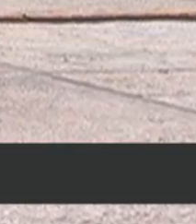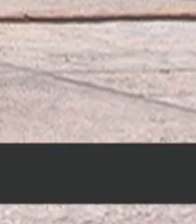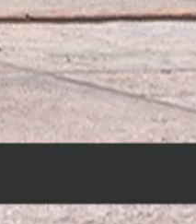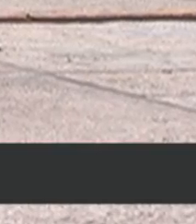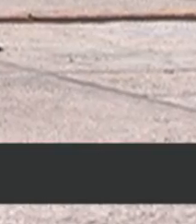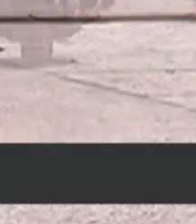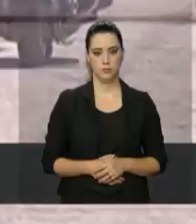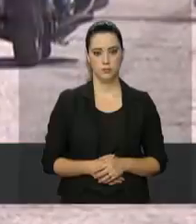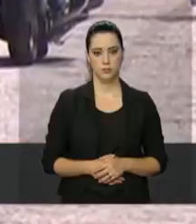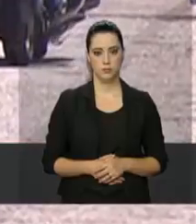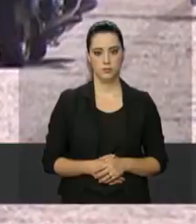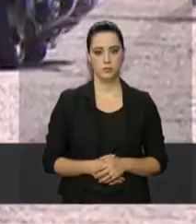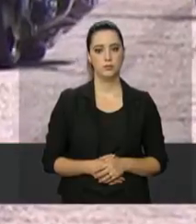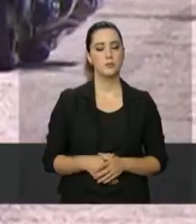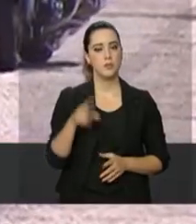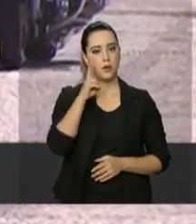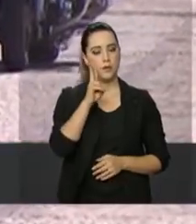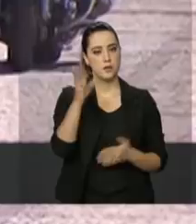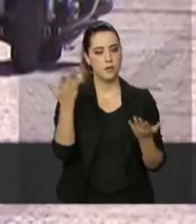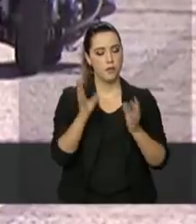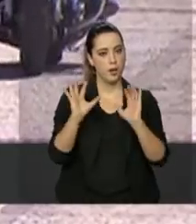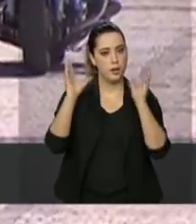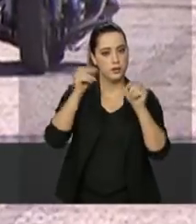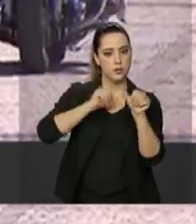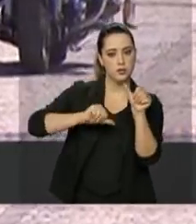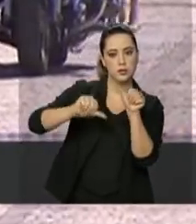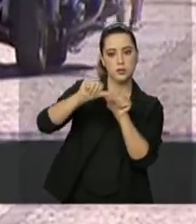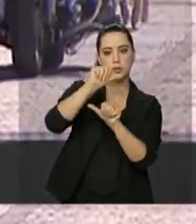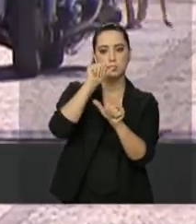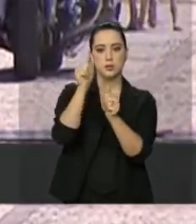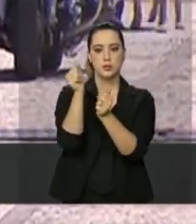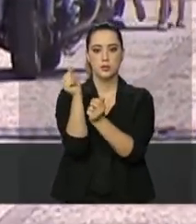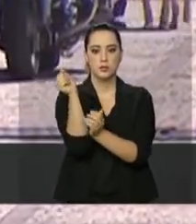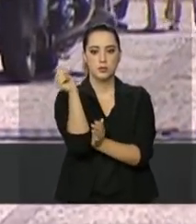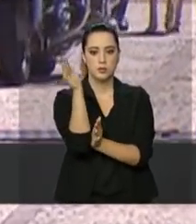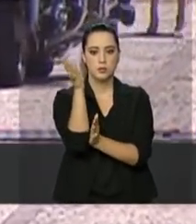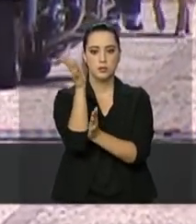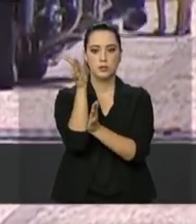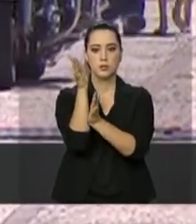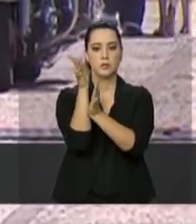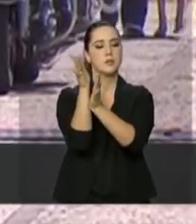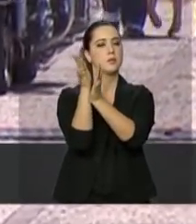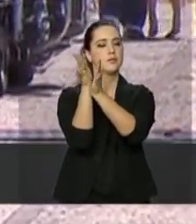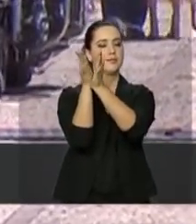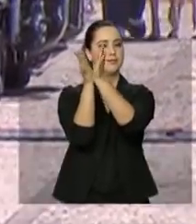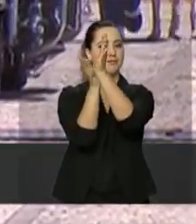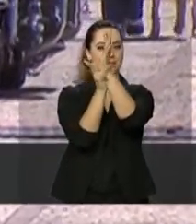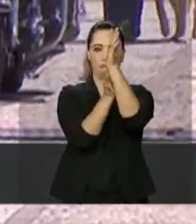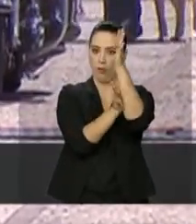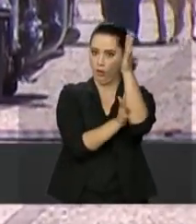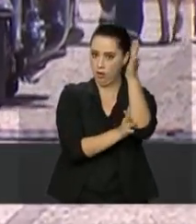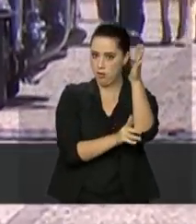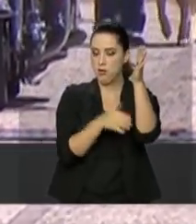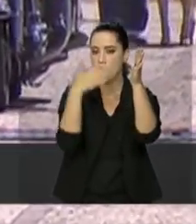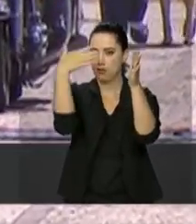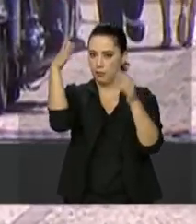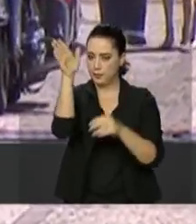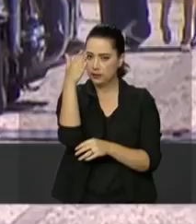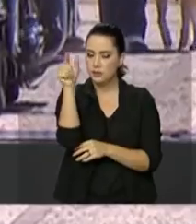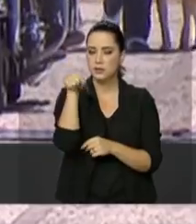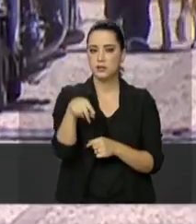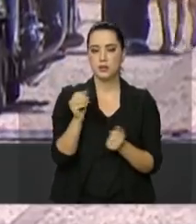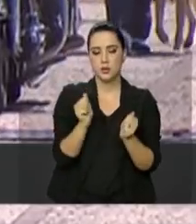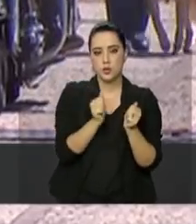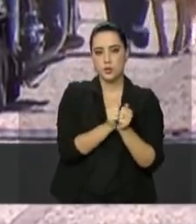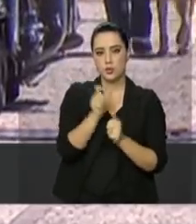Você acompanha a cerimônia de troca da bandeira. Aqui com a gente está o